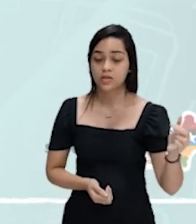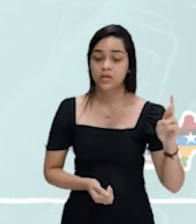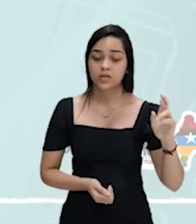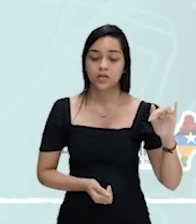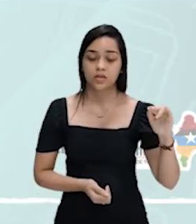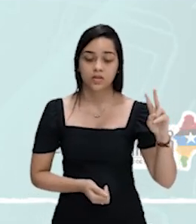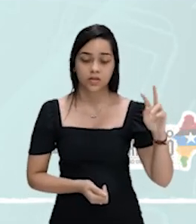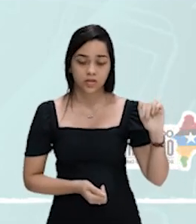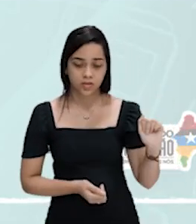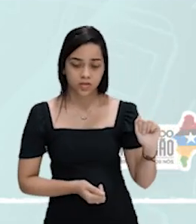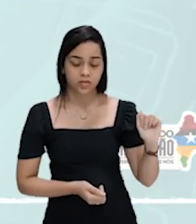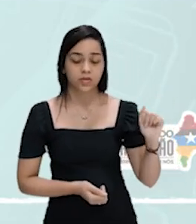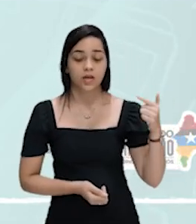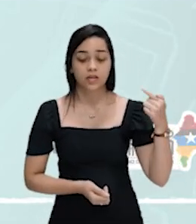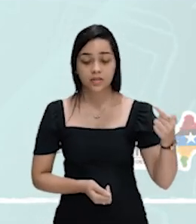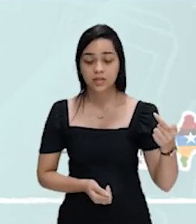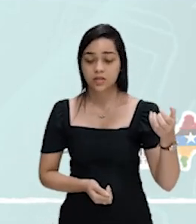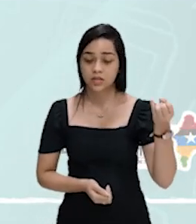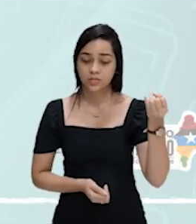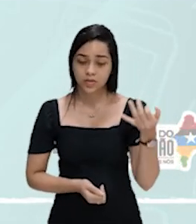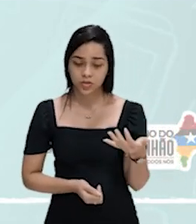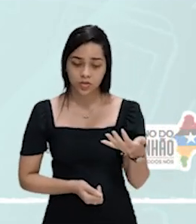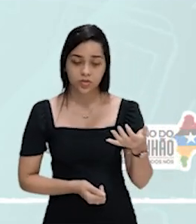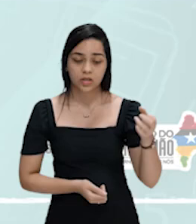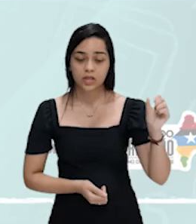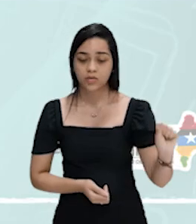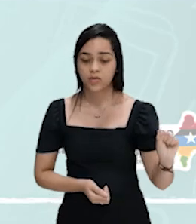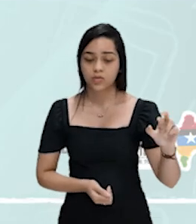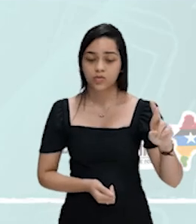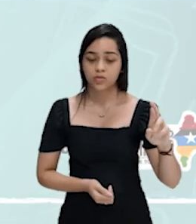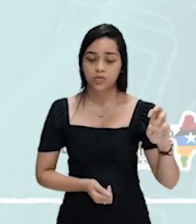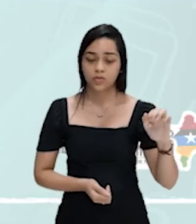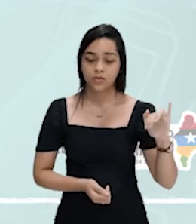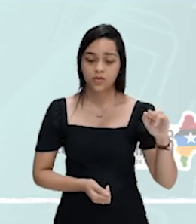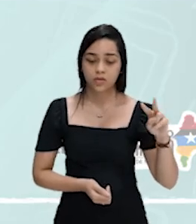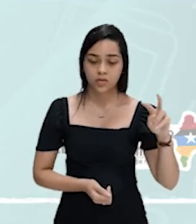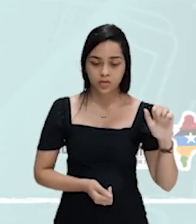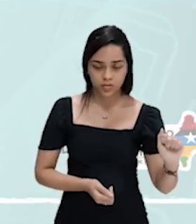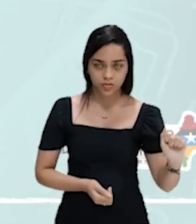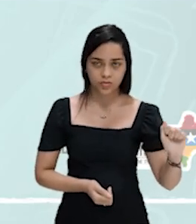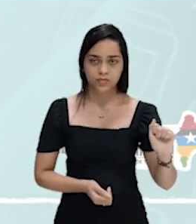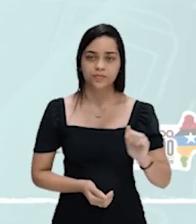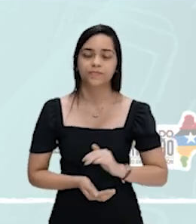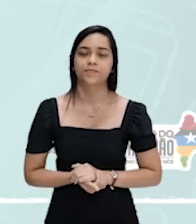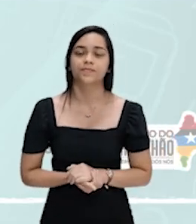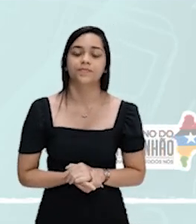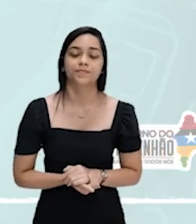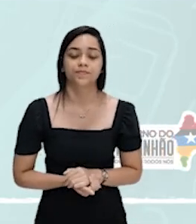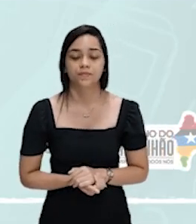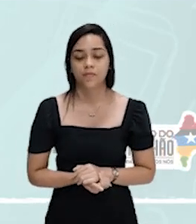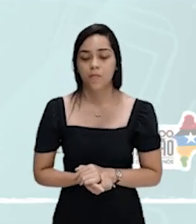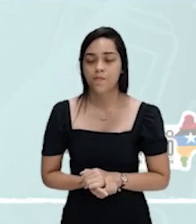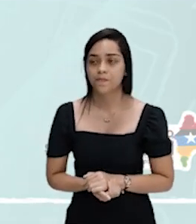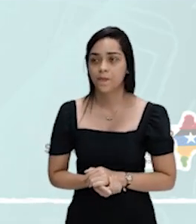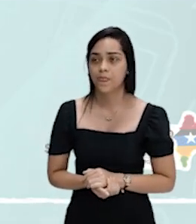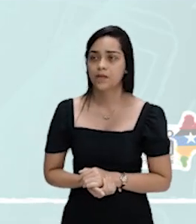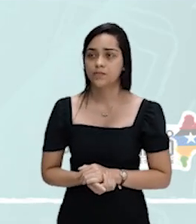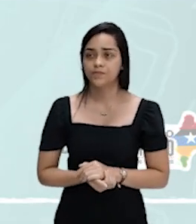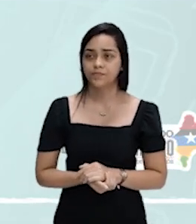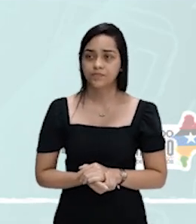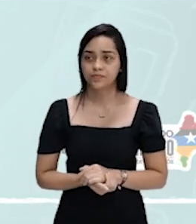restritiva o número 6 também o número 7 é explicativo e o número 8 é restritiva